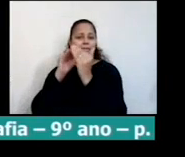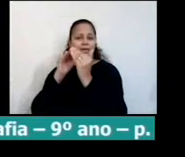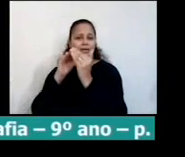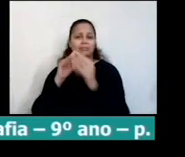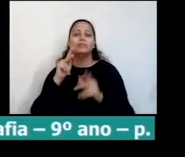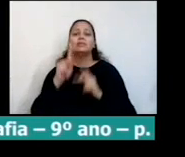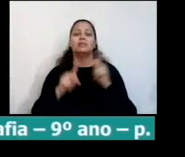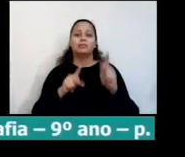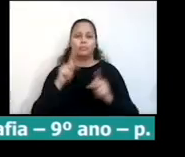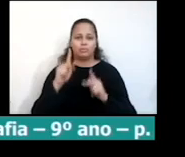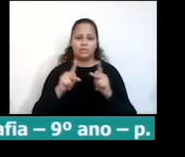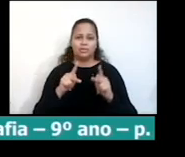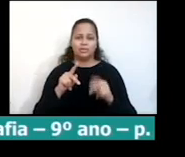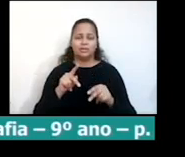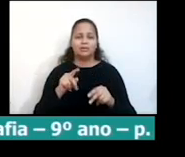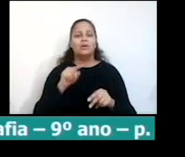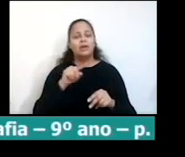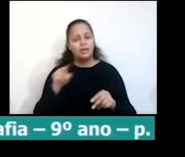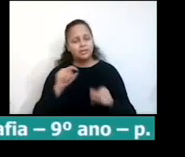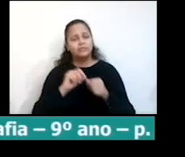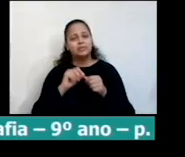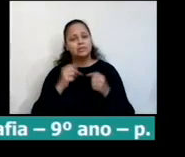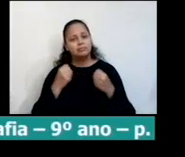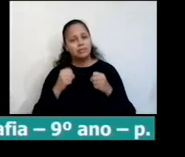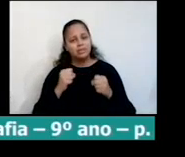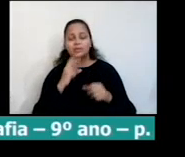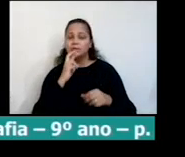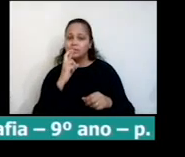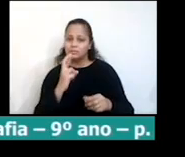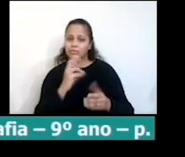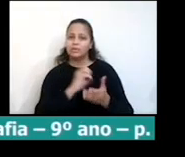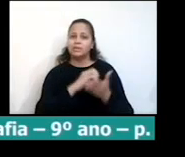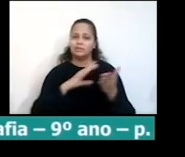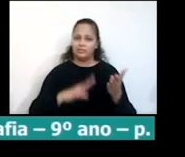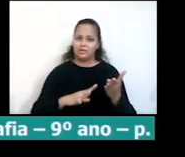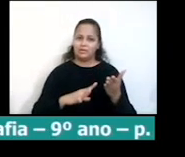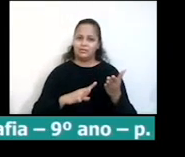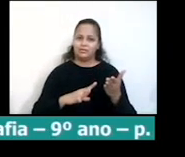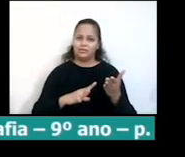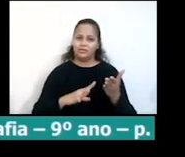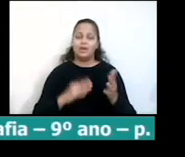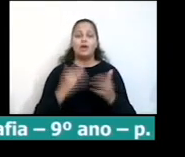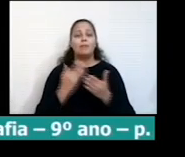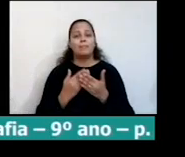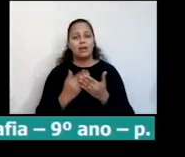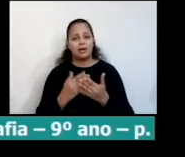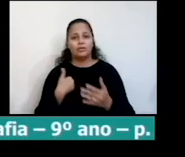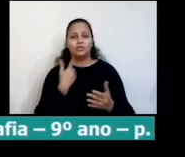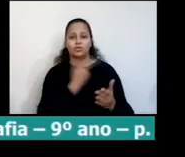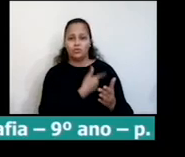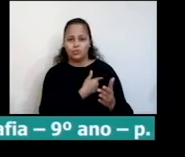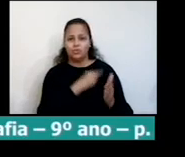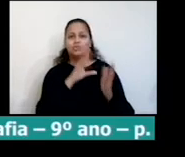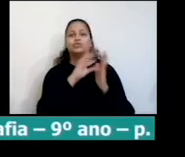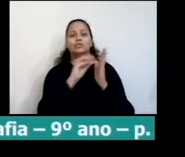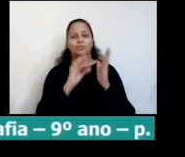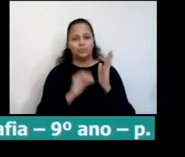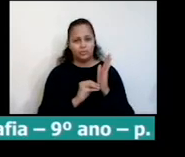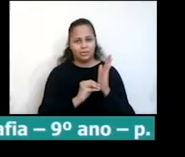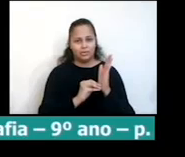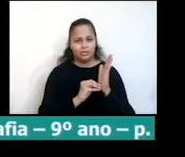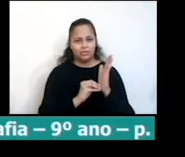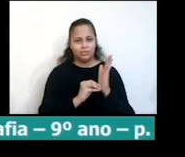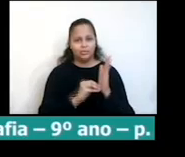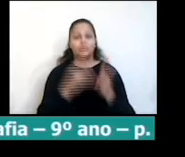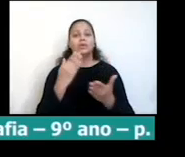composição dessa população? É isso que vocês vão ter que responder nessa atividade. Pessoal, Para a aula de hoje o conteúdo é apenas esse, né?